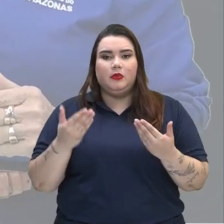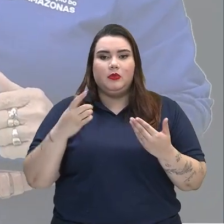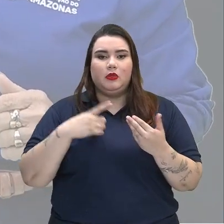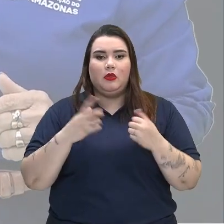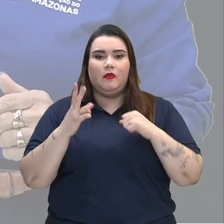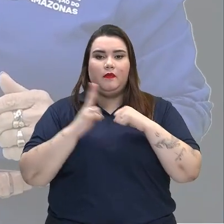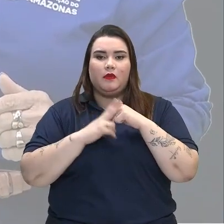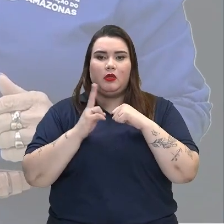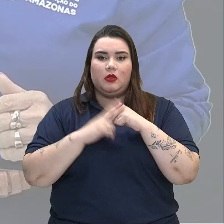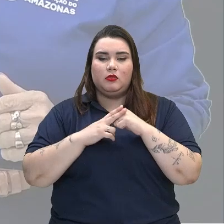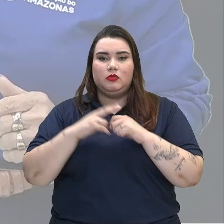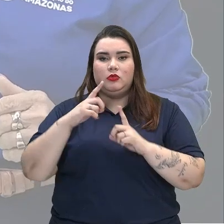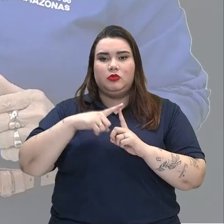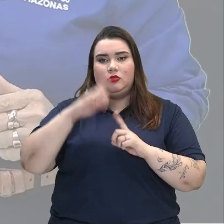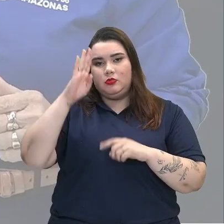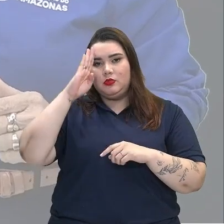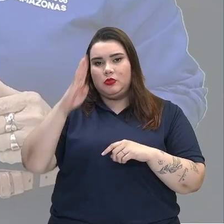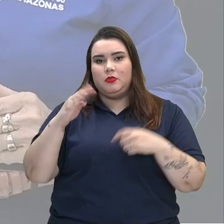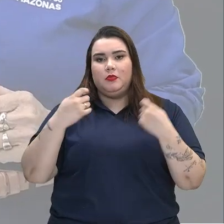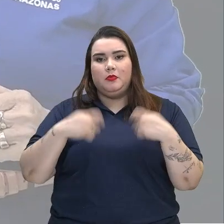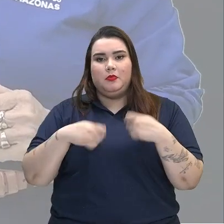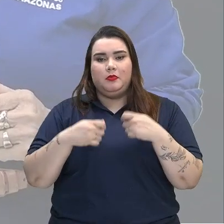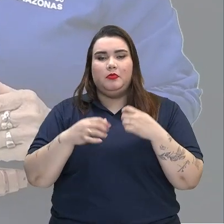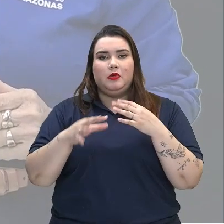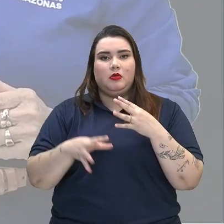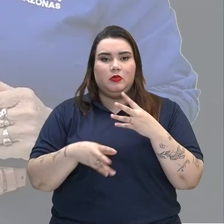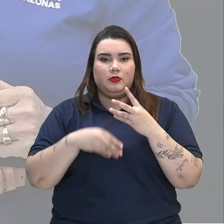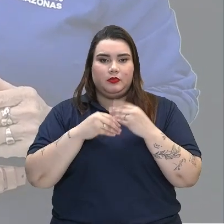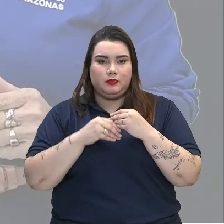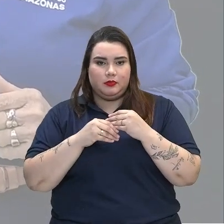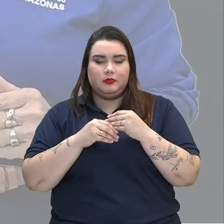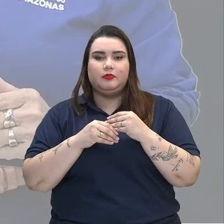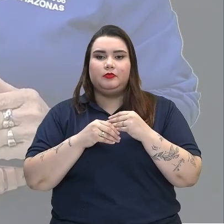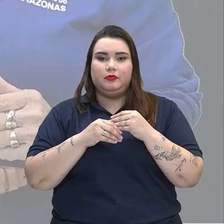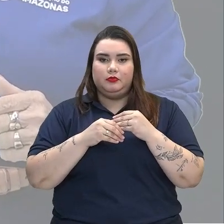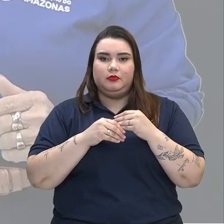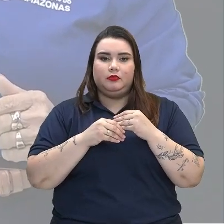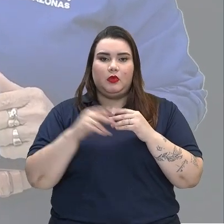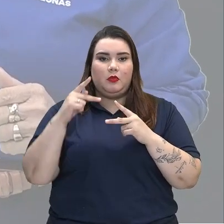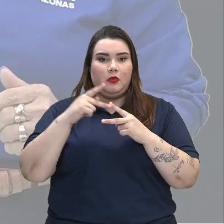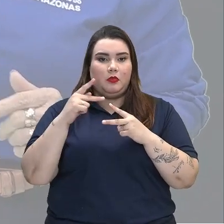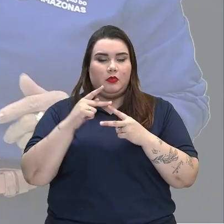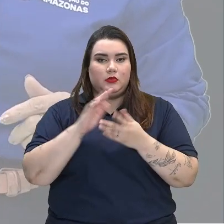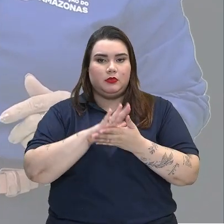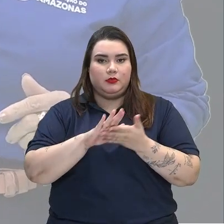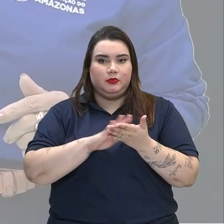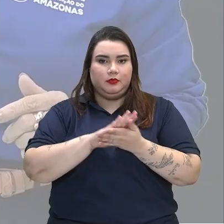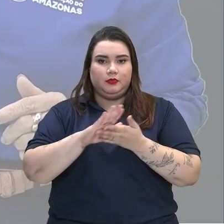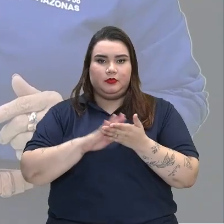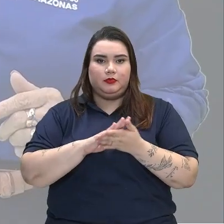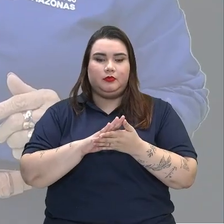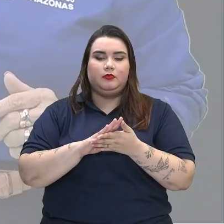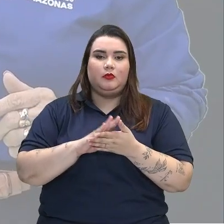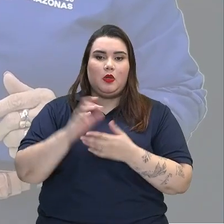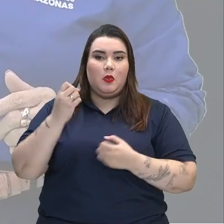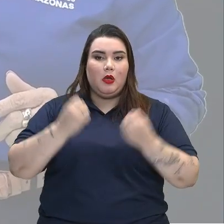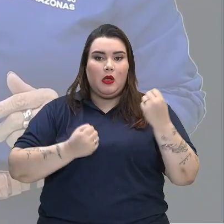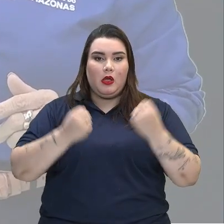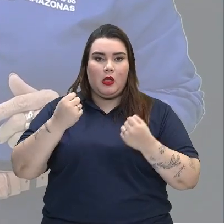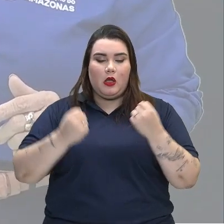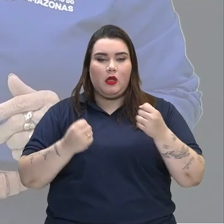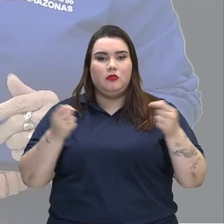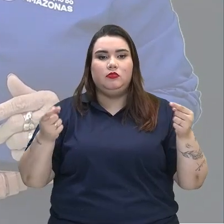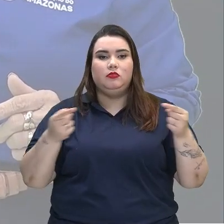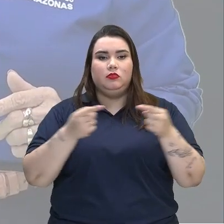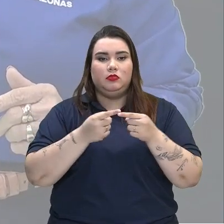verbo transitivo direto, que precisa de um complemento, sem a preposição. Um carro aqui completa